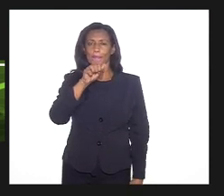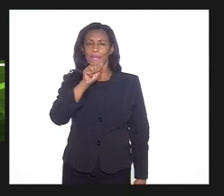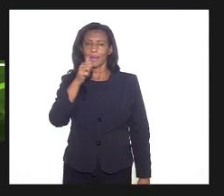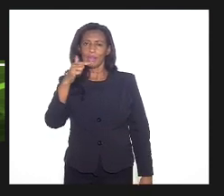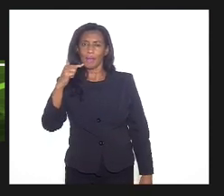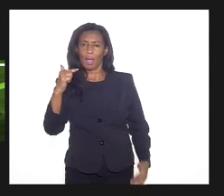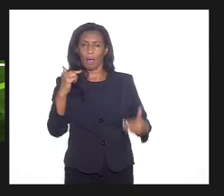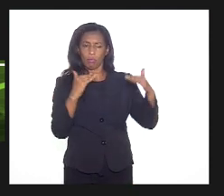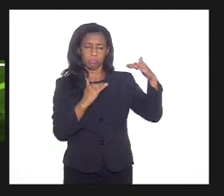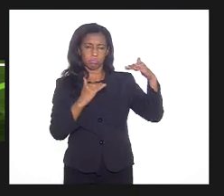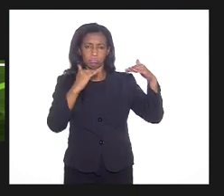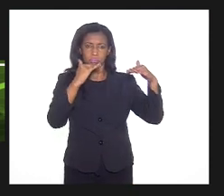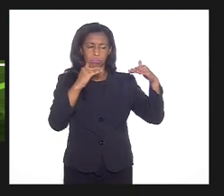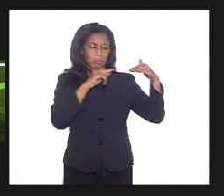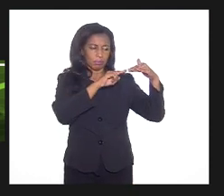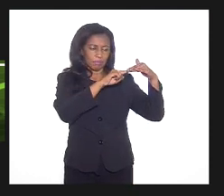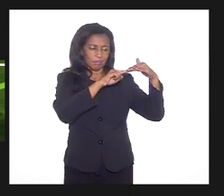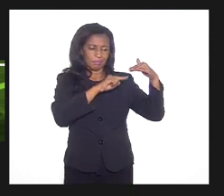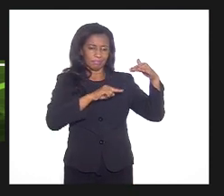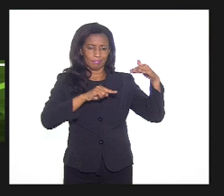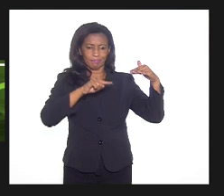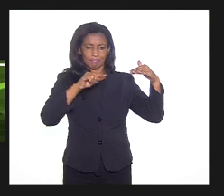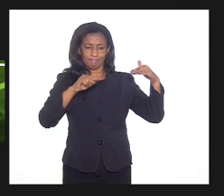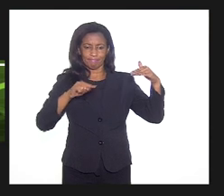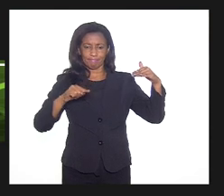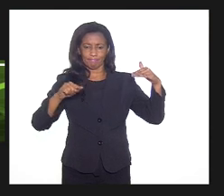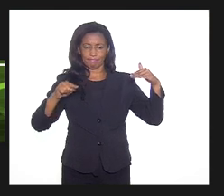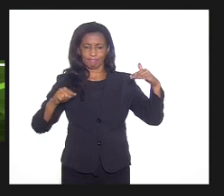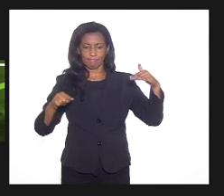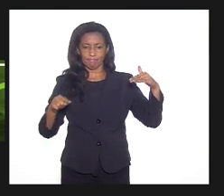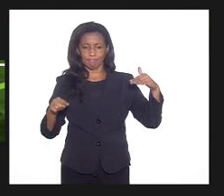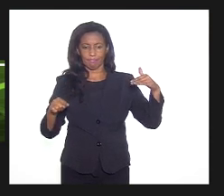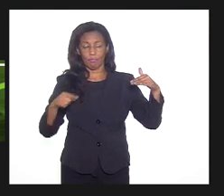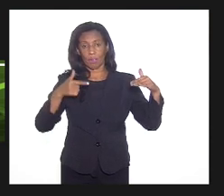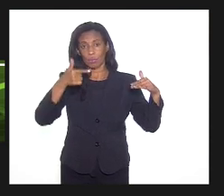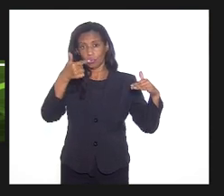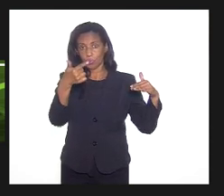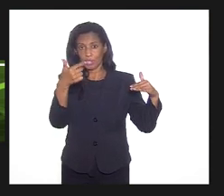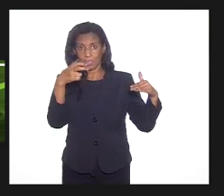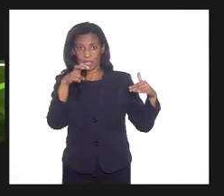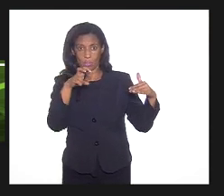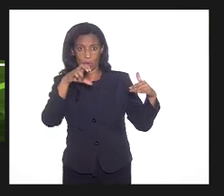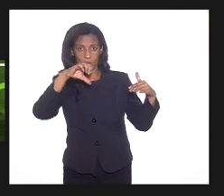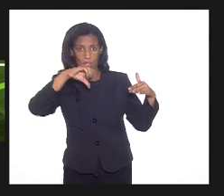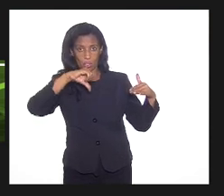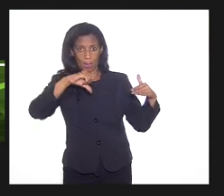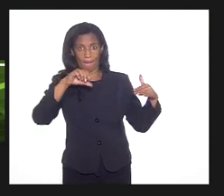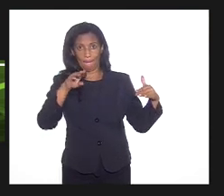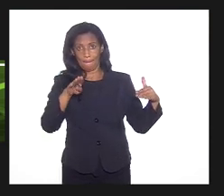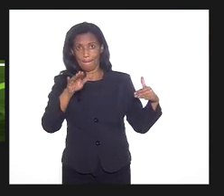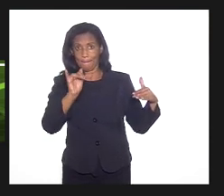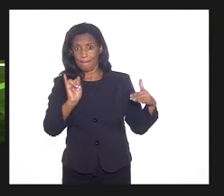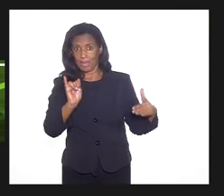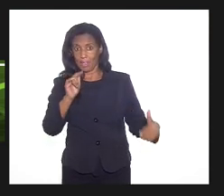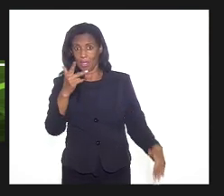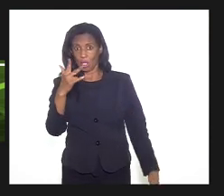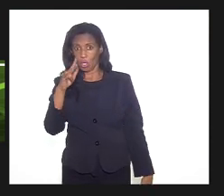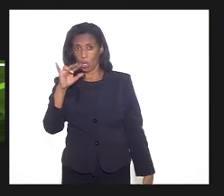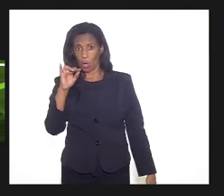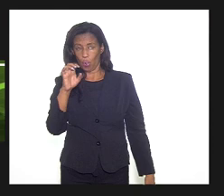acima da linha, né? Que são os 259 milhões,